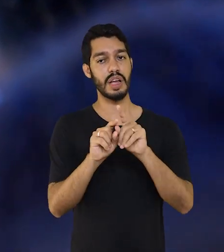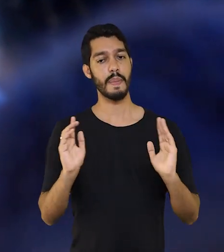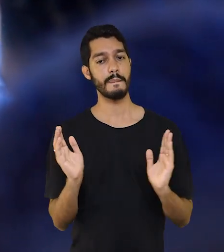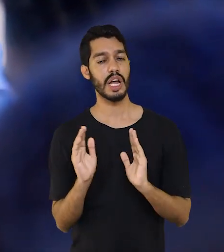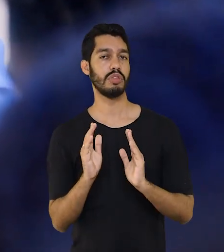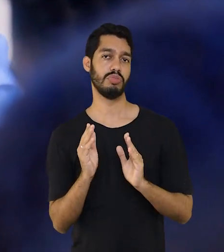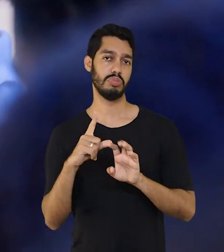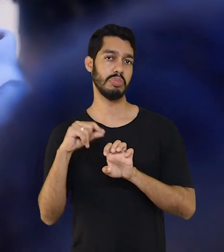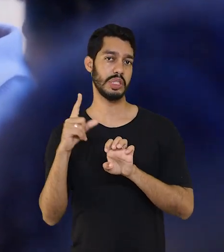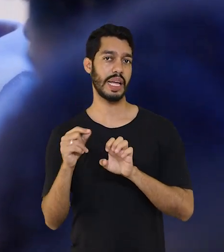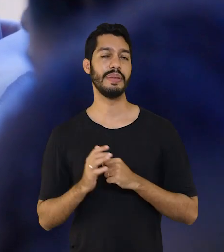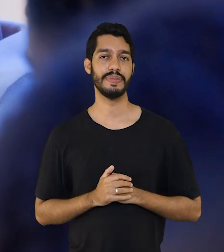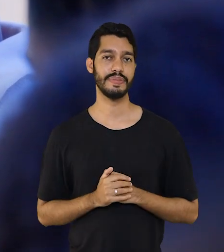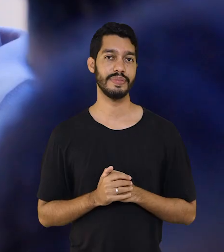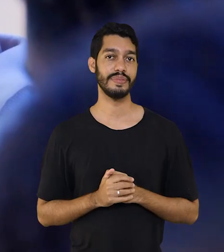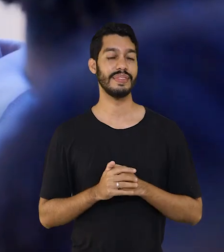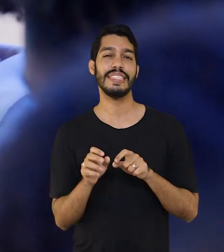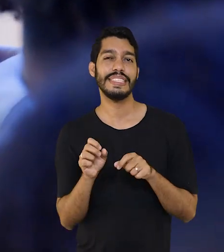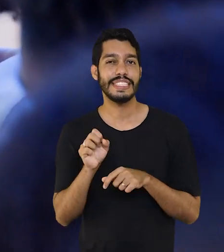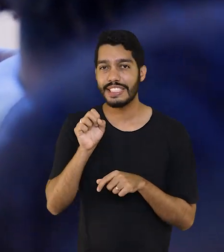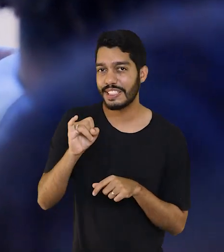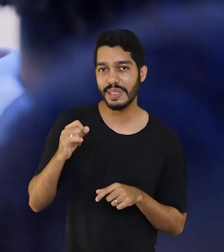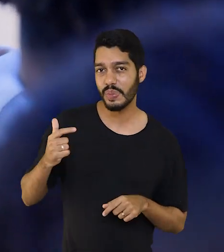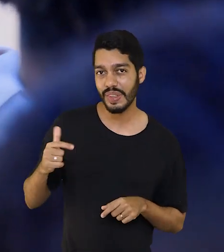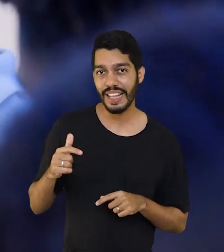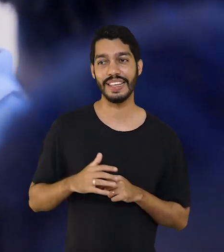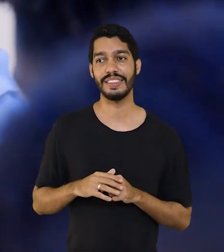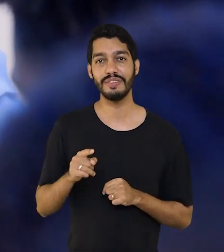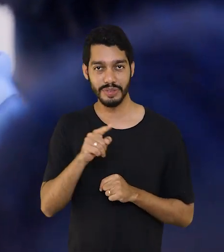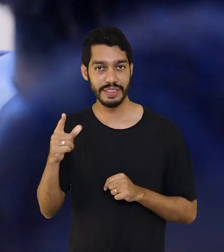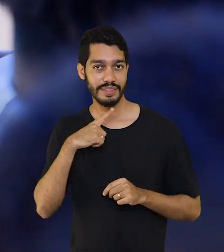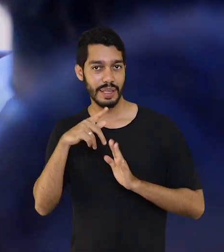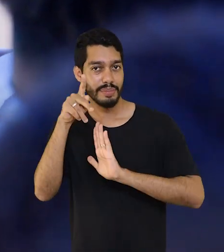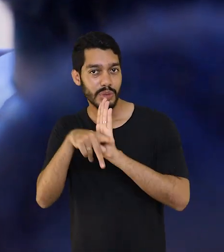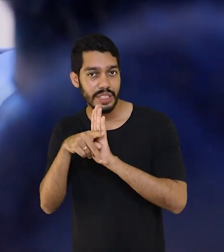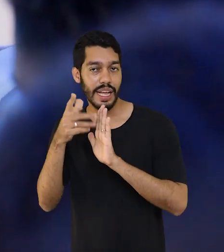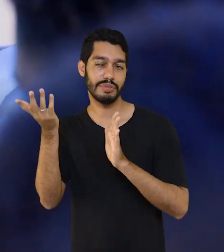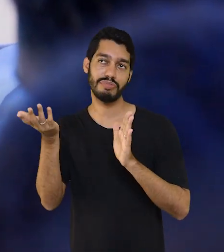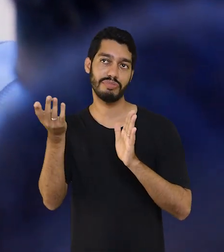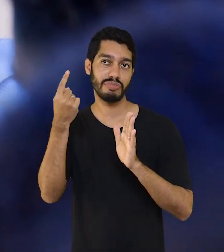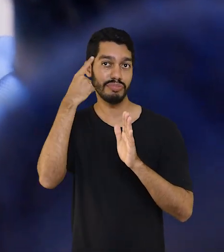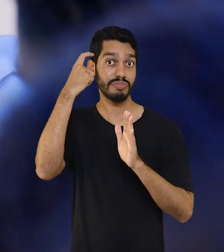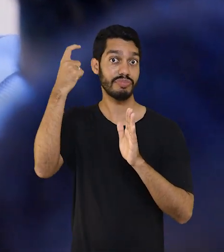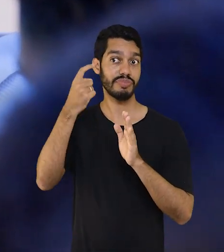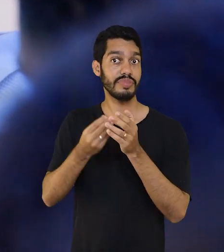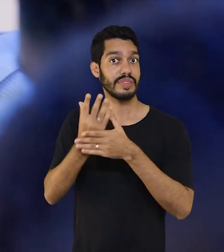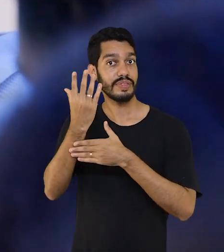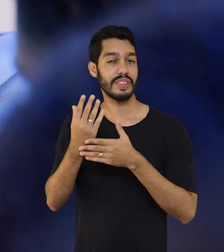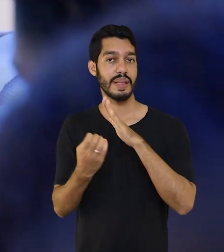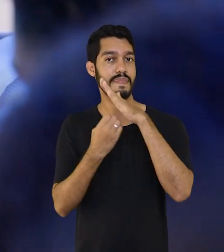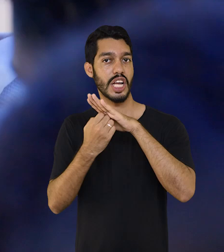até para pequenos empreendedores. E se não tiver, no caso, vocês têm algum projeto para